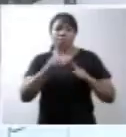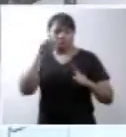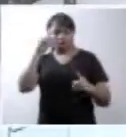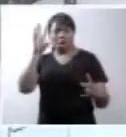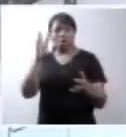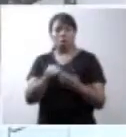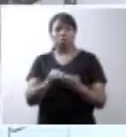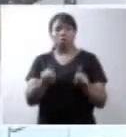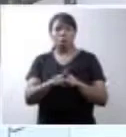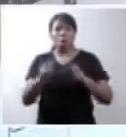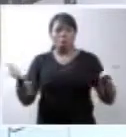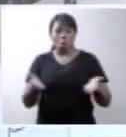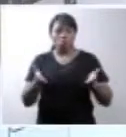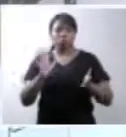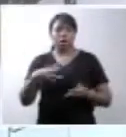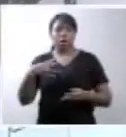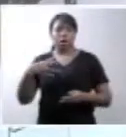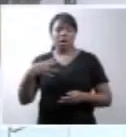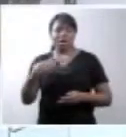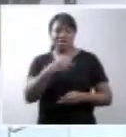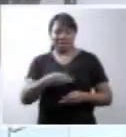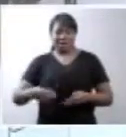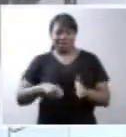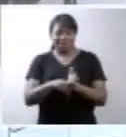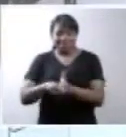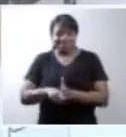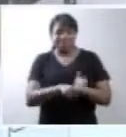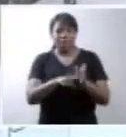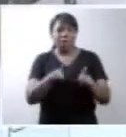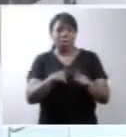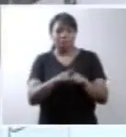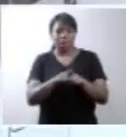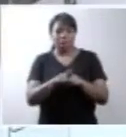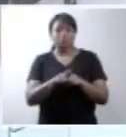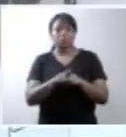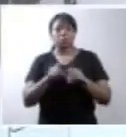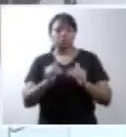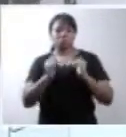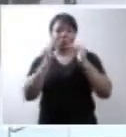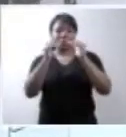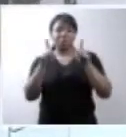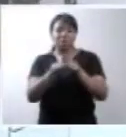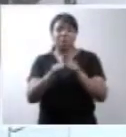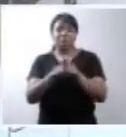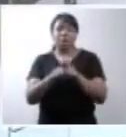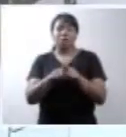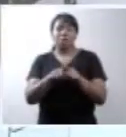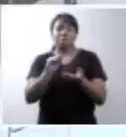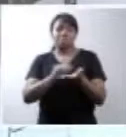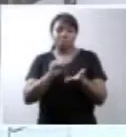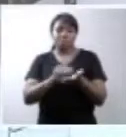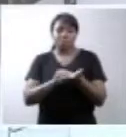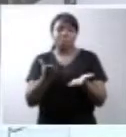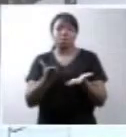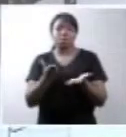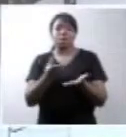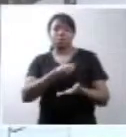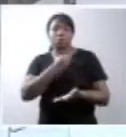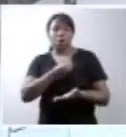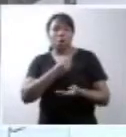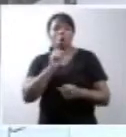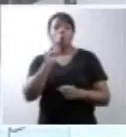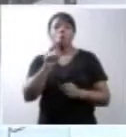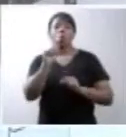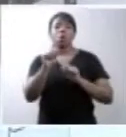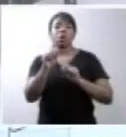que o procedimento hoje examinado pelo Supremo não envolve negação do direito à vida em função de deficiência, o que seria